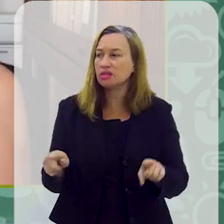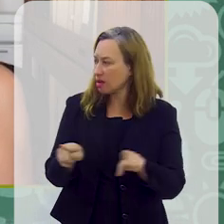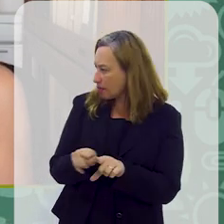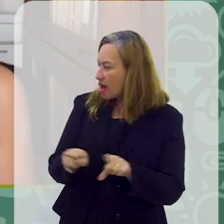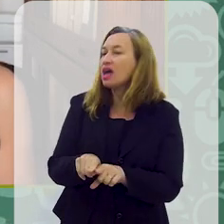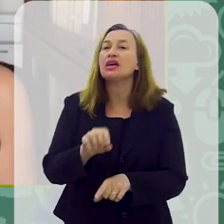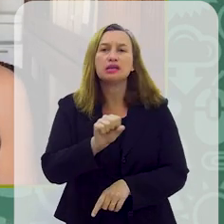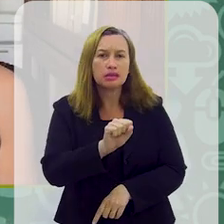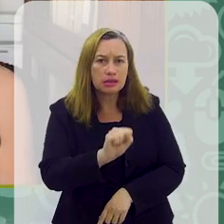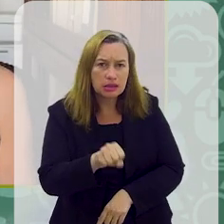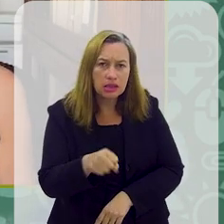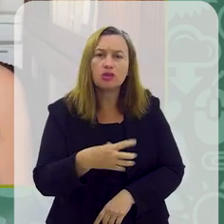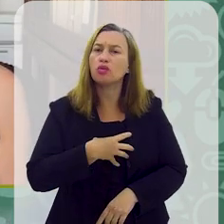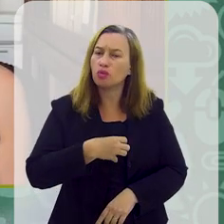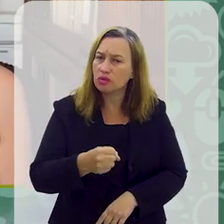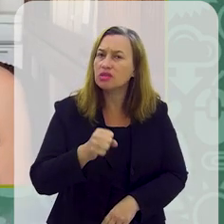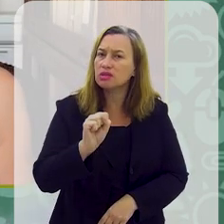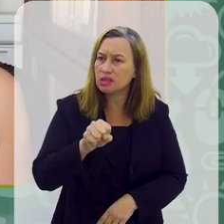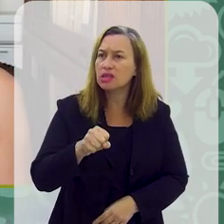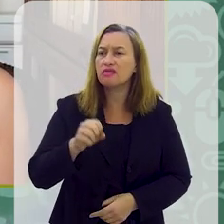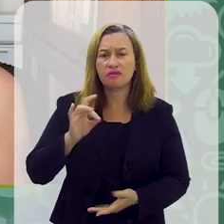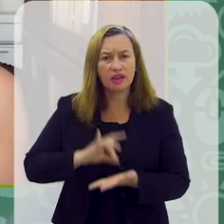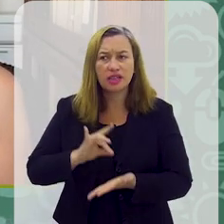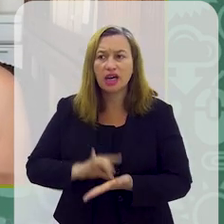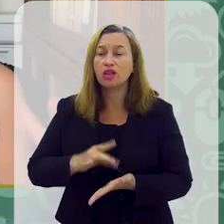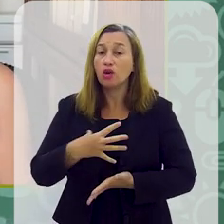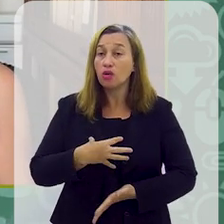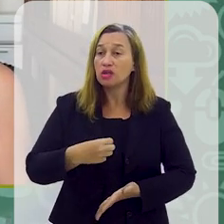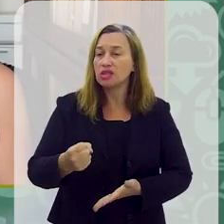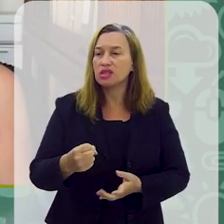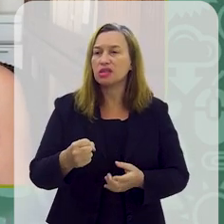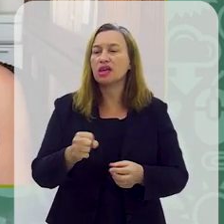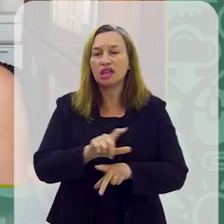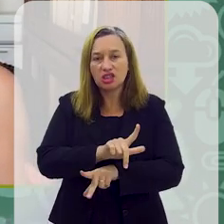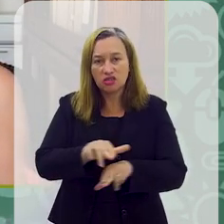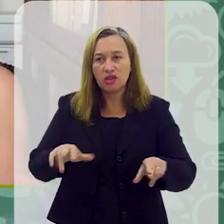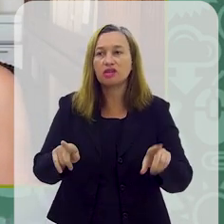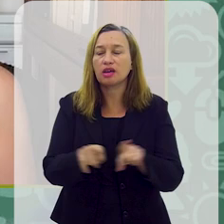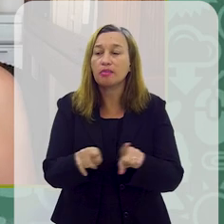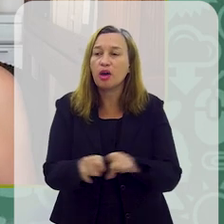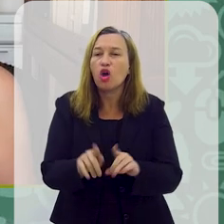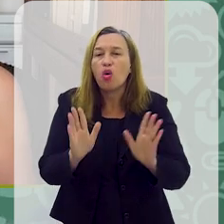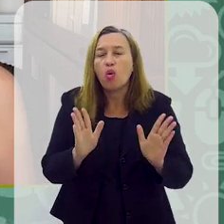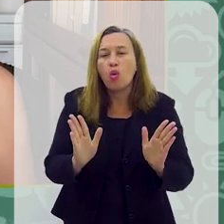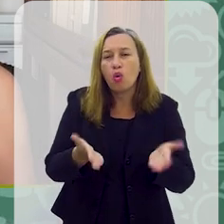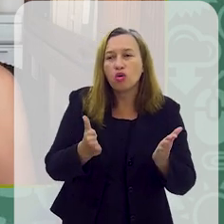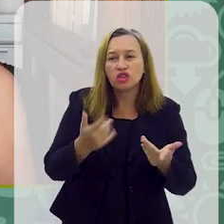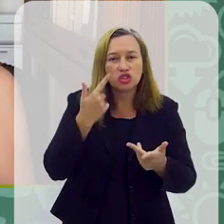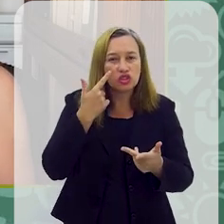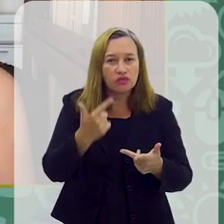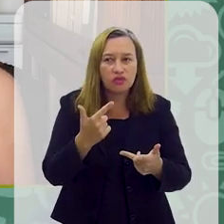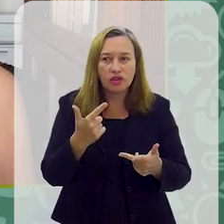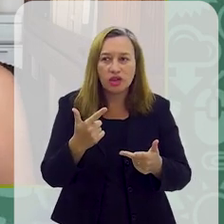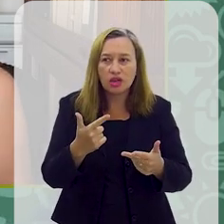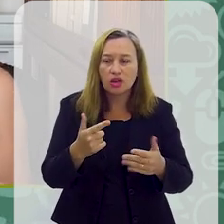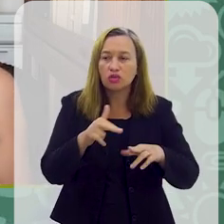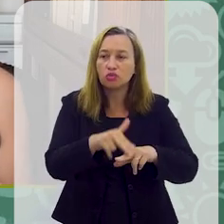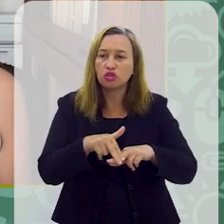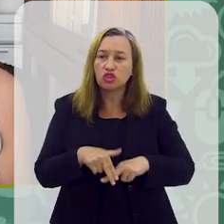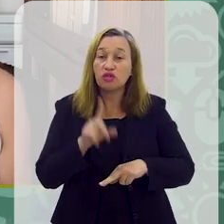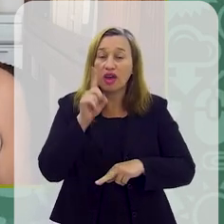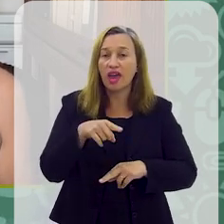Karen? podendo chegar, inclusive, ao suicídio. Então, suicídio, ele é multifatorial também, e hoje a gente entende que um dos fatores